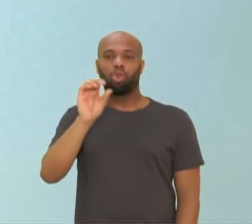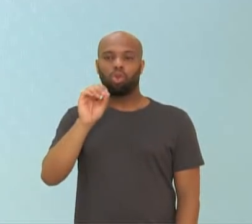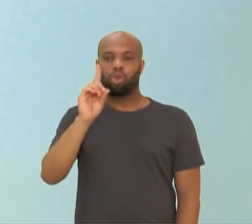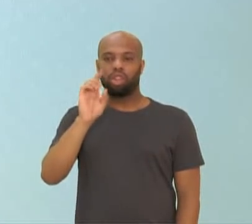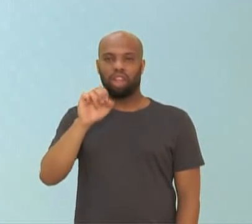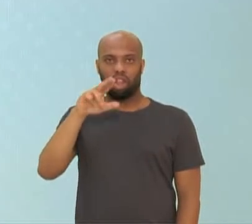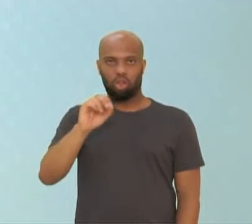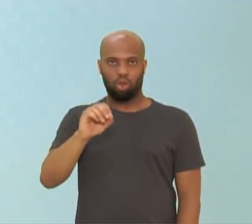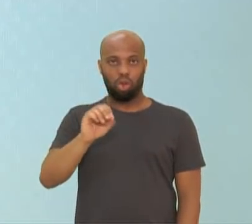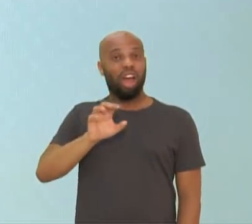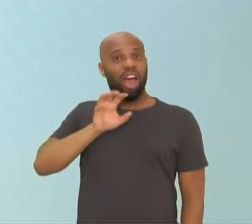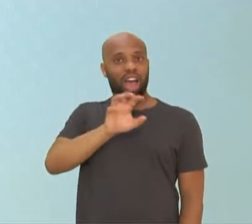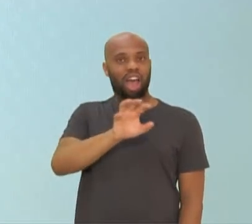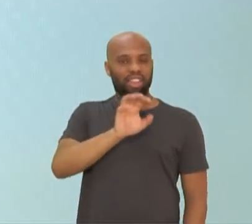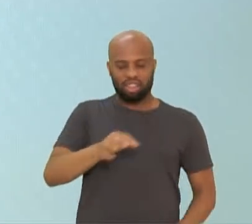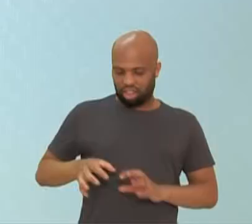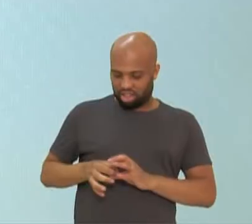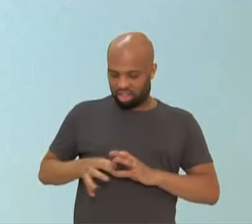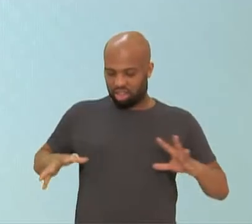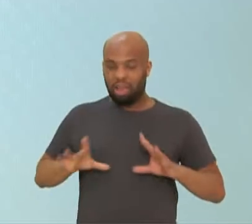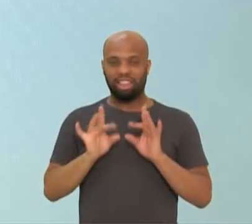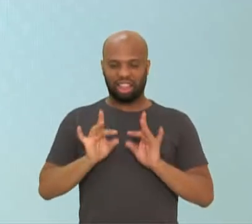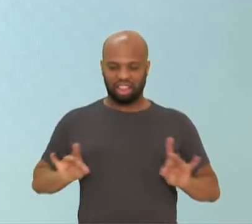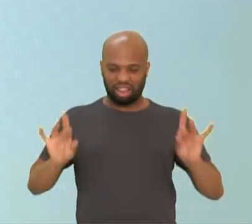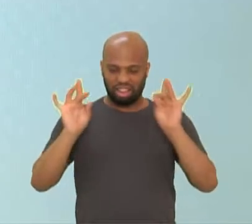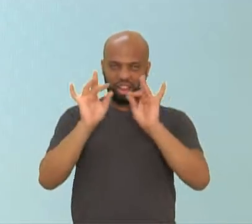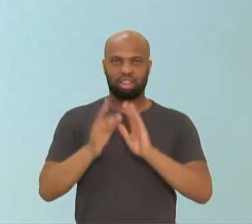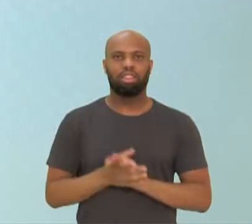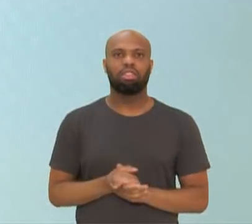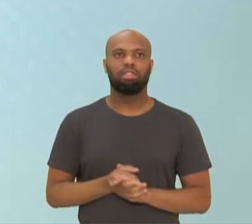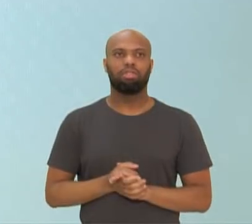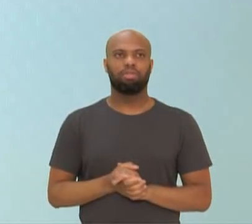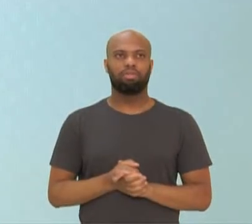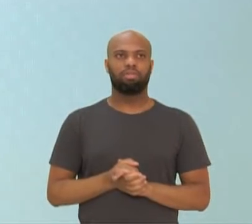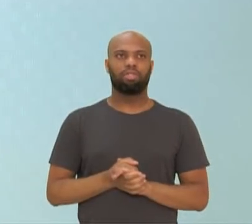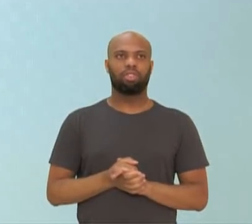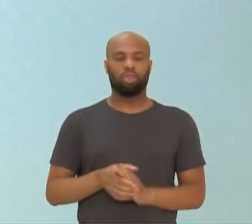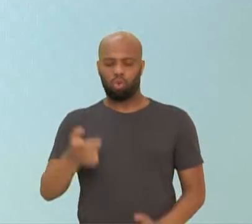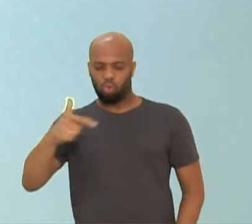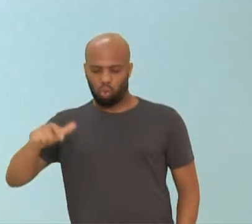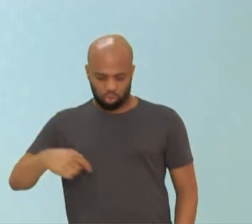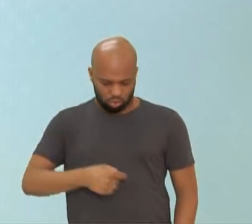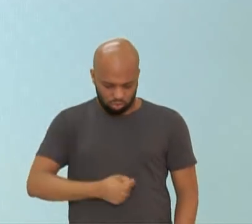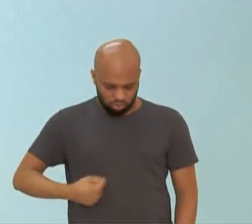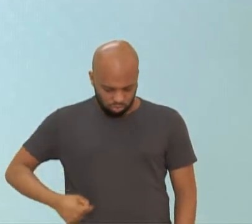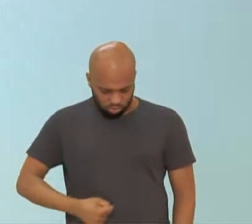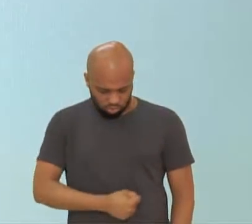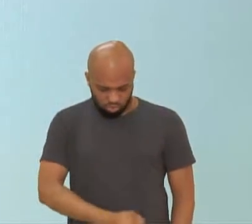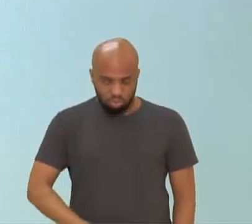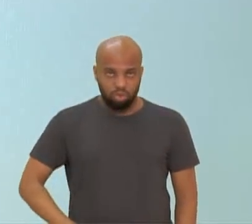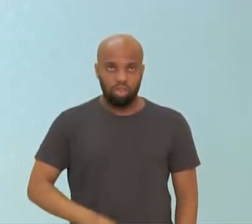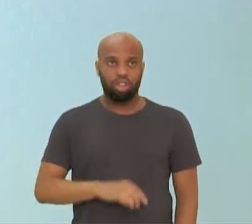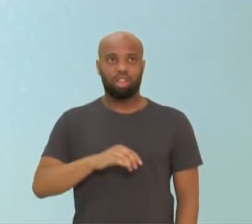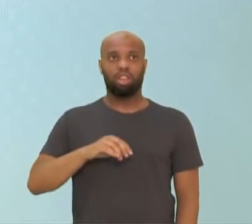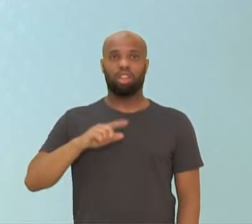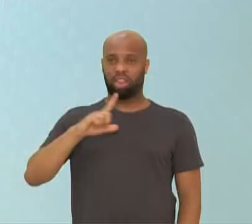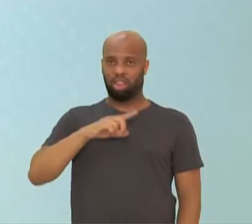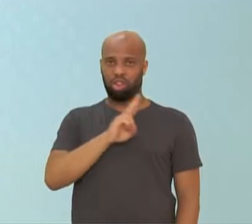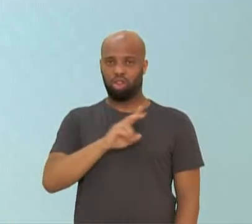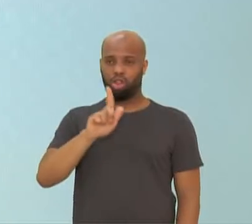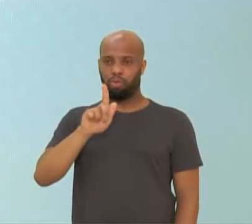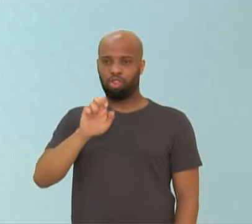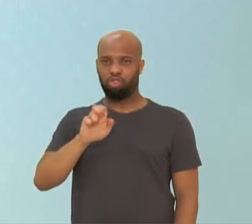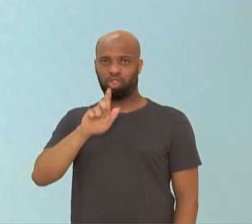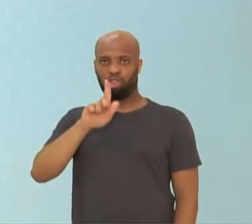é ali que a bile vai ser lançada, no duodeno, tá? O resto do intestino é chamado jejuno e o